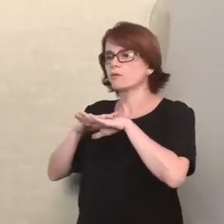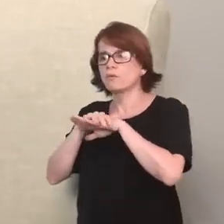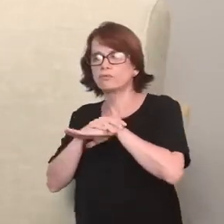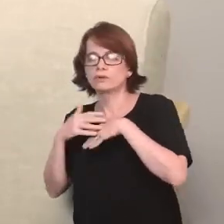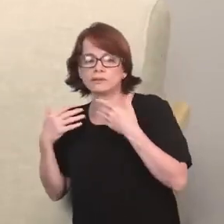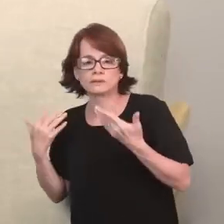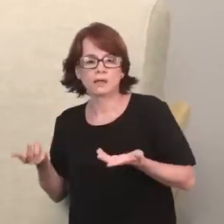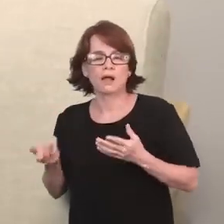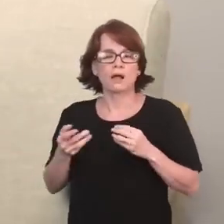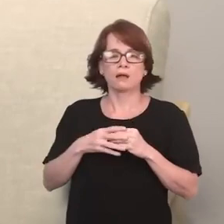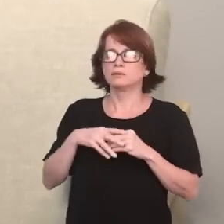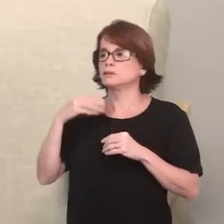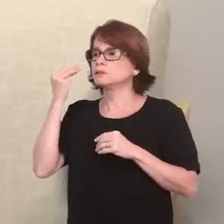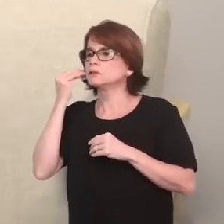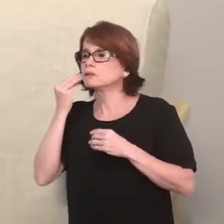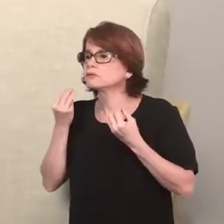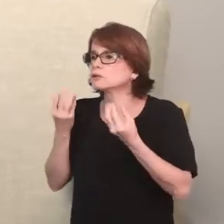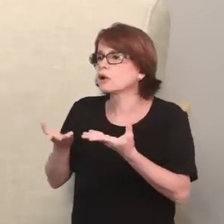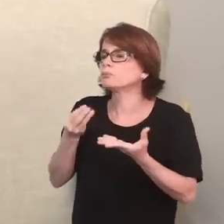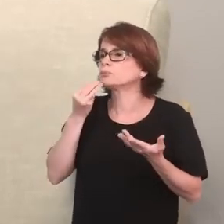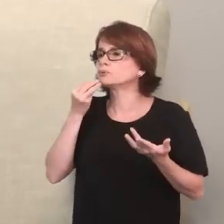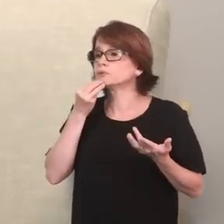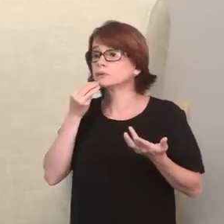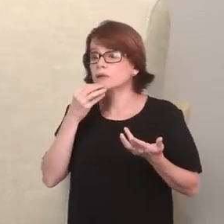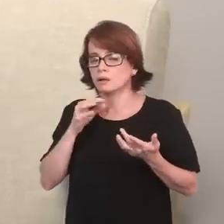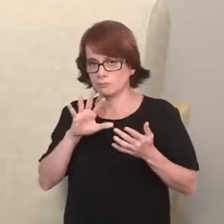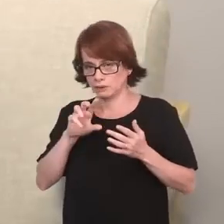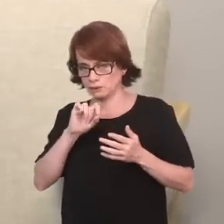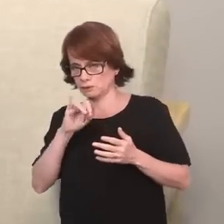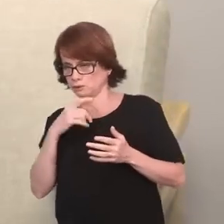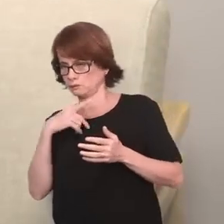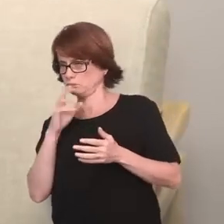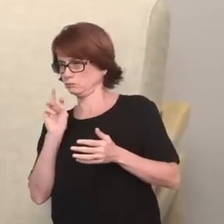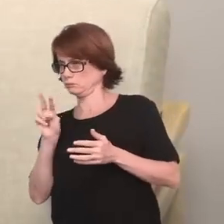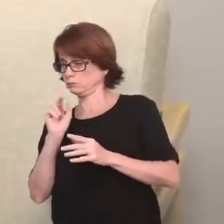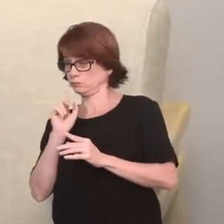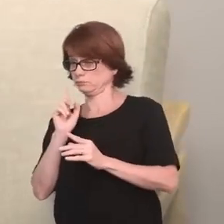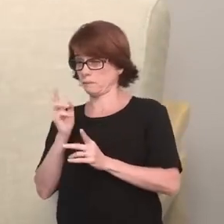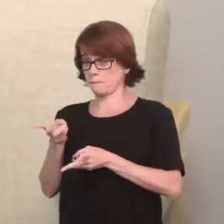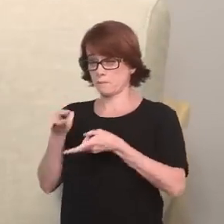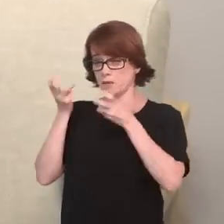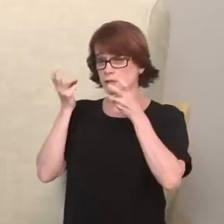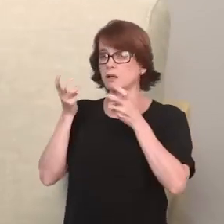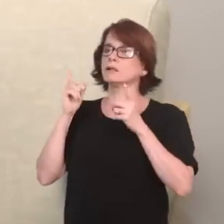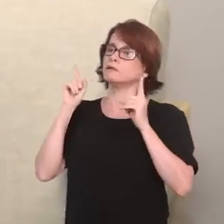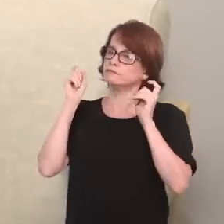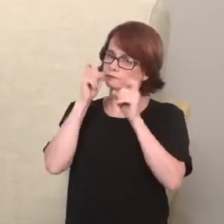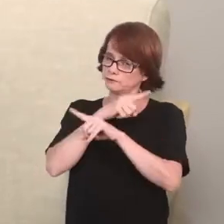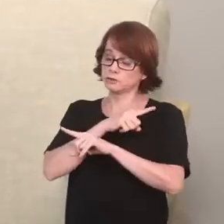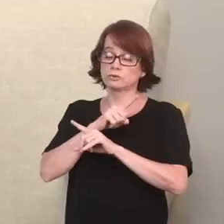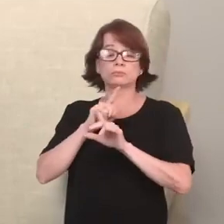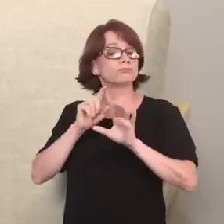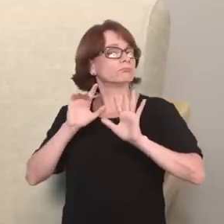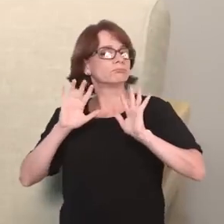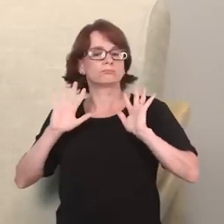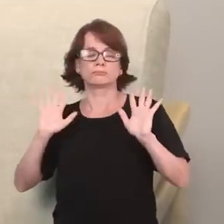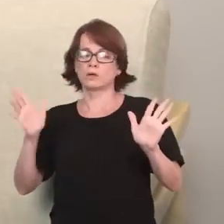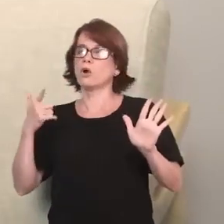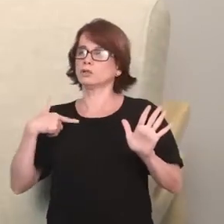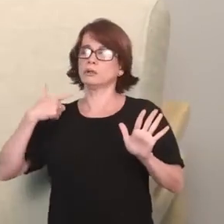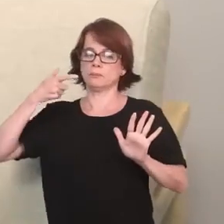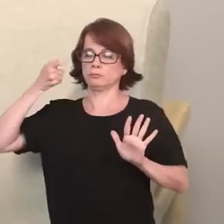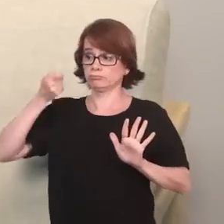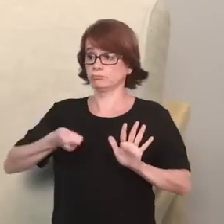chamava, tentava dar chance, mas assim, quando eu vi que tinha um que realmente o negócio era difícil, não ia,